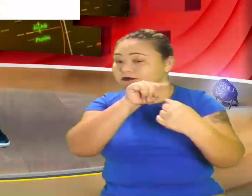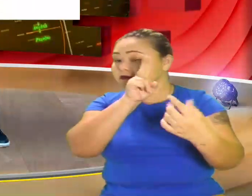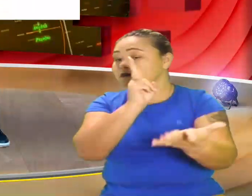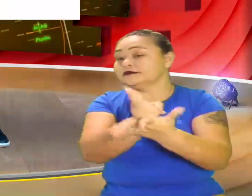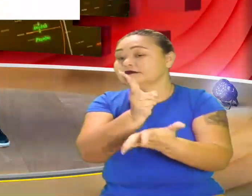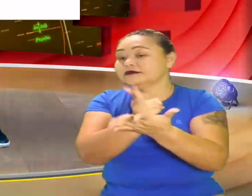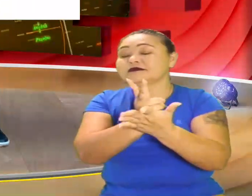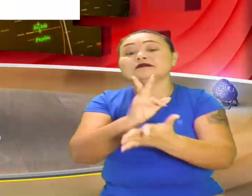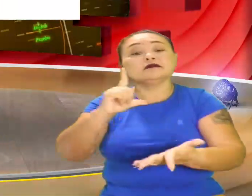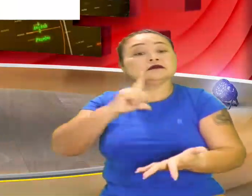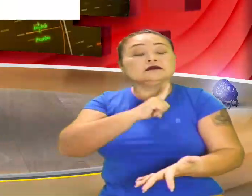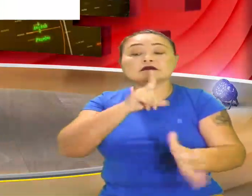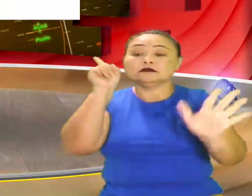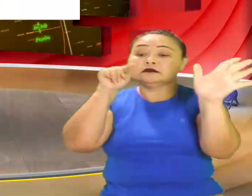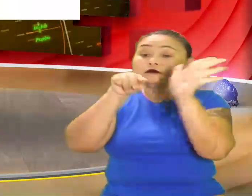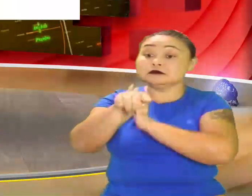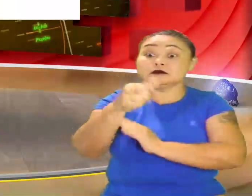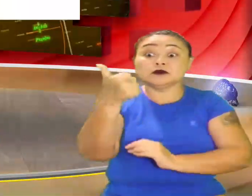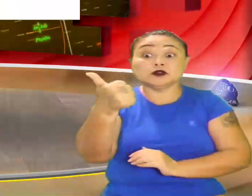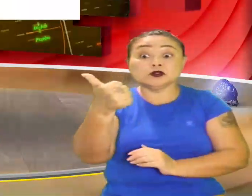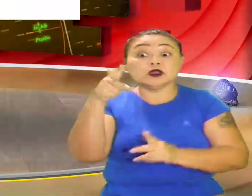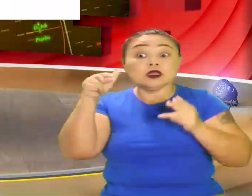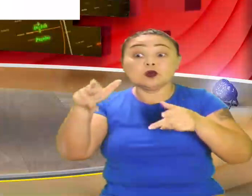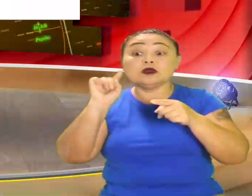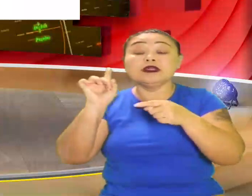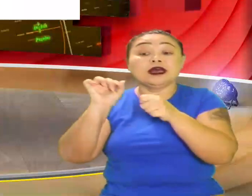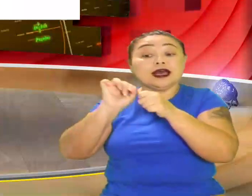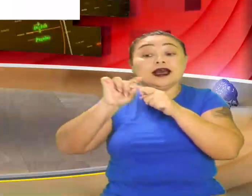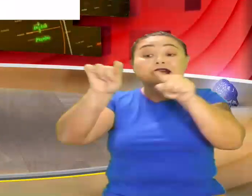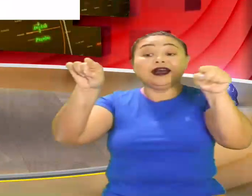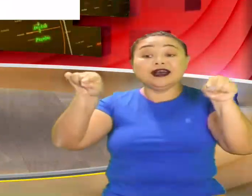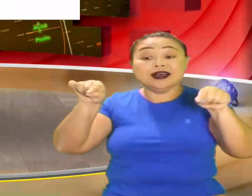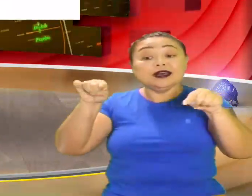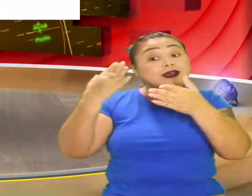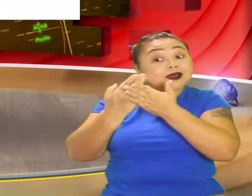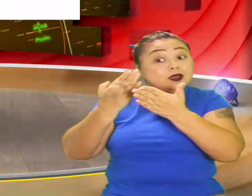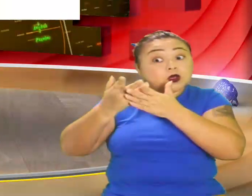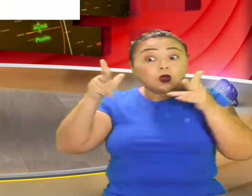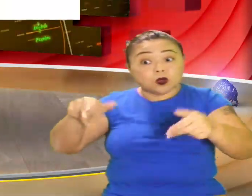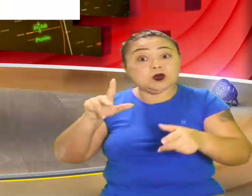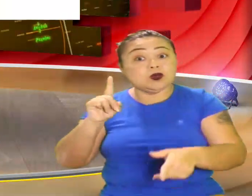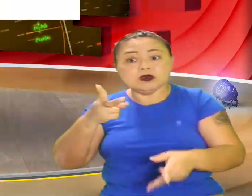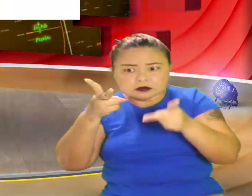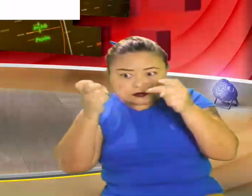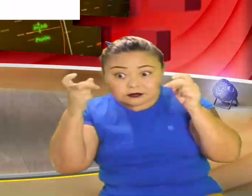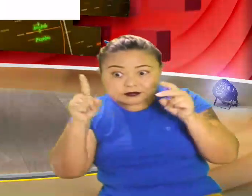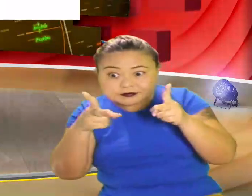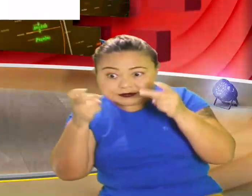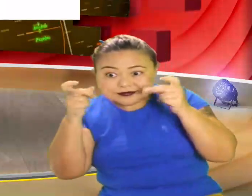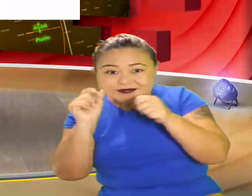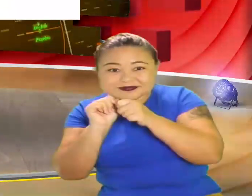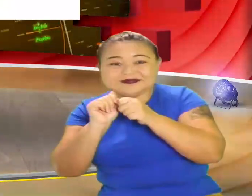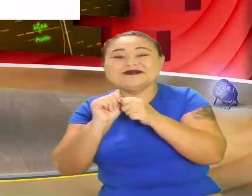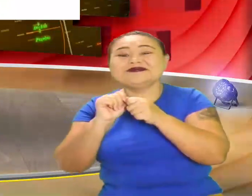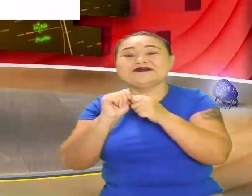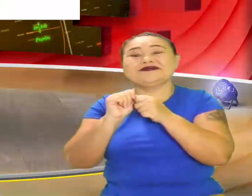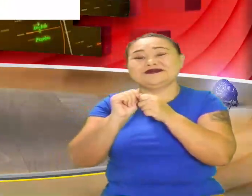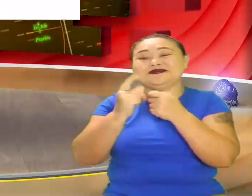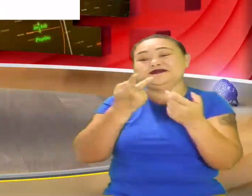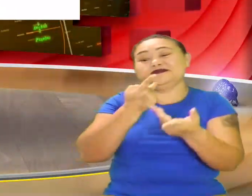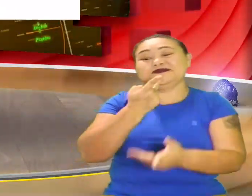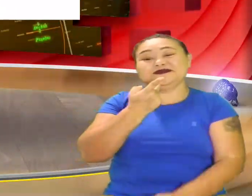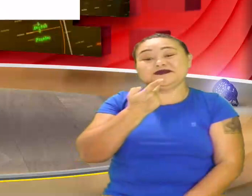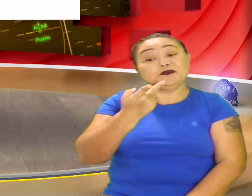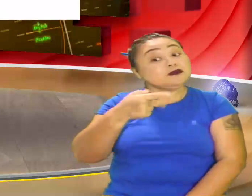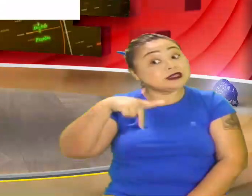o mesmo que teve a questão de número 1 igual à questão lá da aula, né? Olha aí. Vocês perceberam isso? É, né? Mas tu foi falar, agora